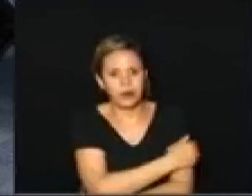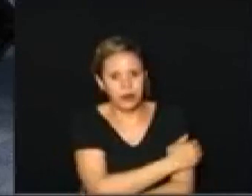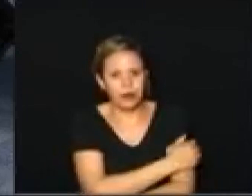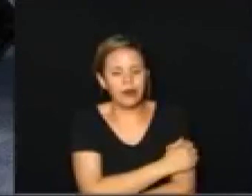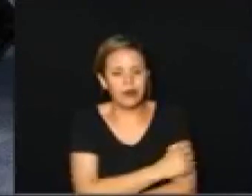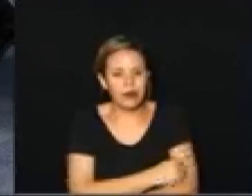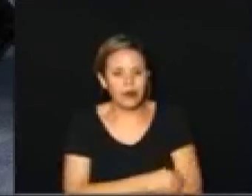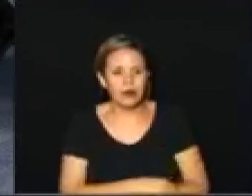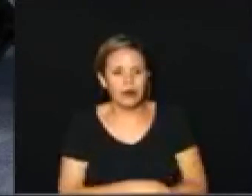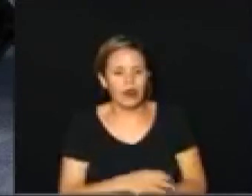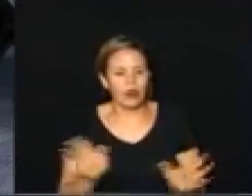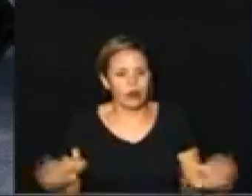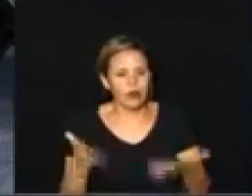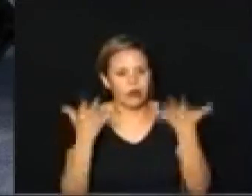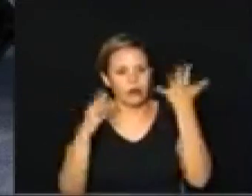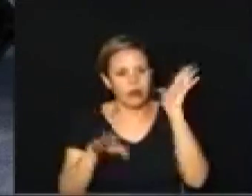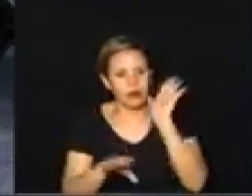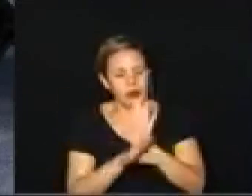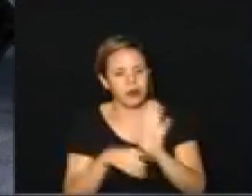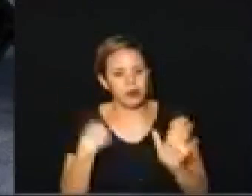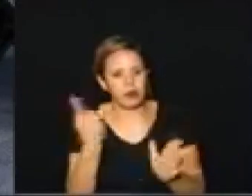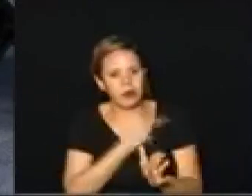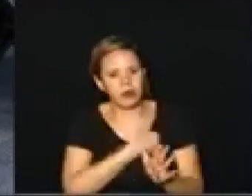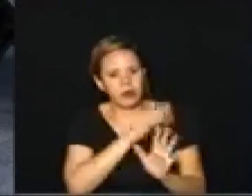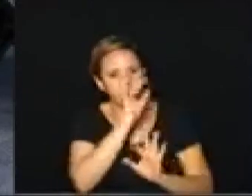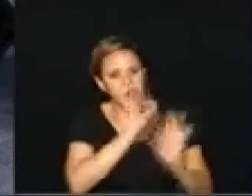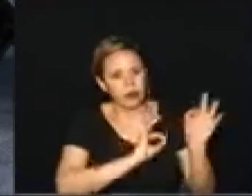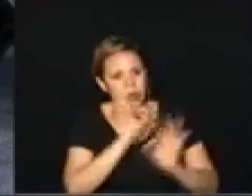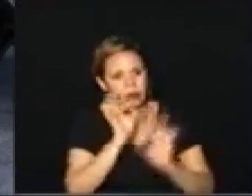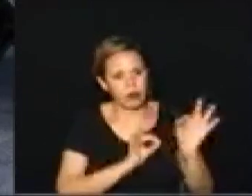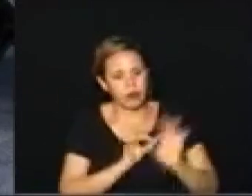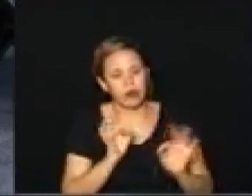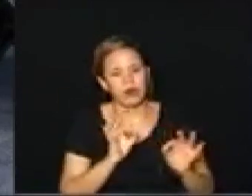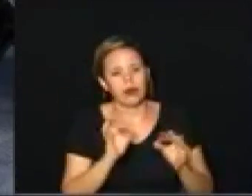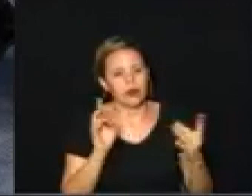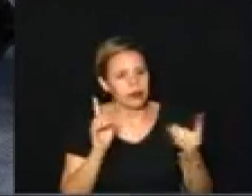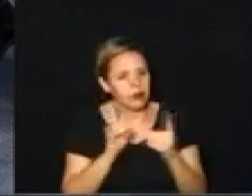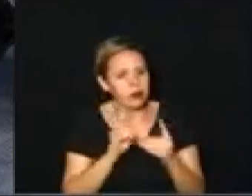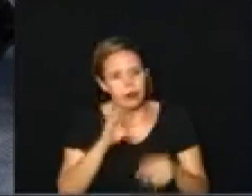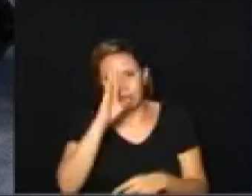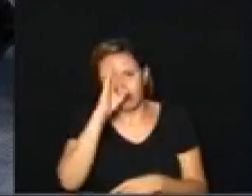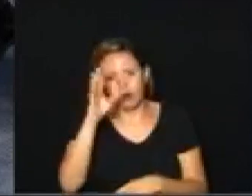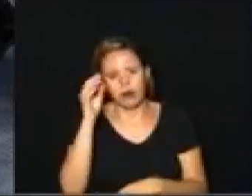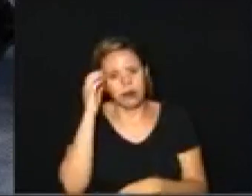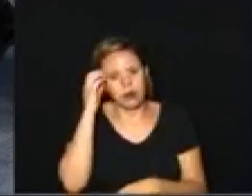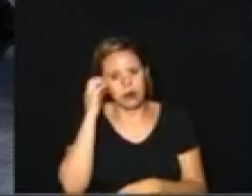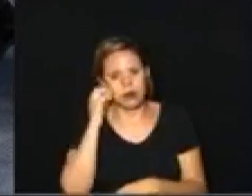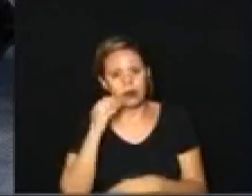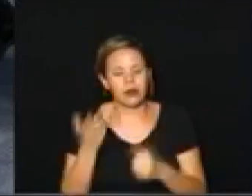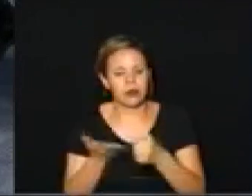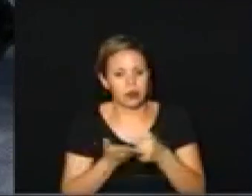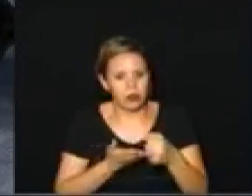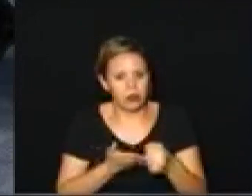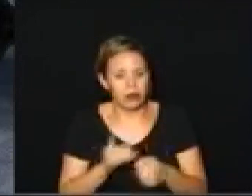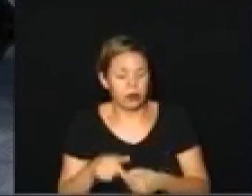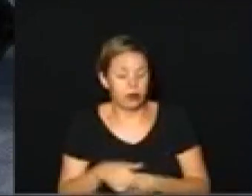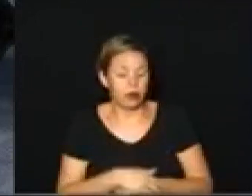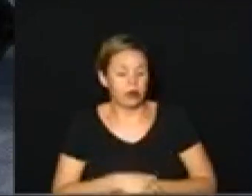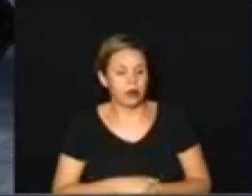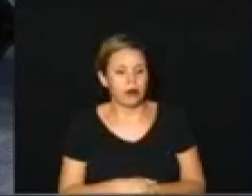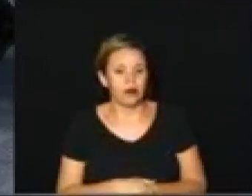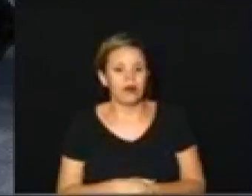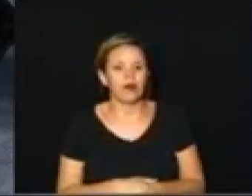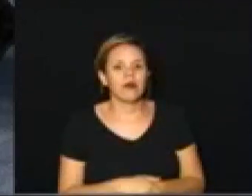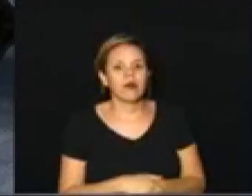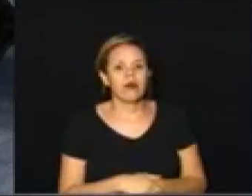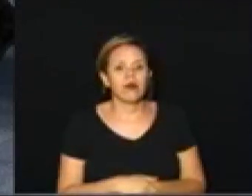um enorme elemento de contribuição da gente organizar a rede de assistência, principalmente a rede intermediária, não é?